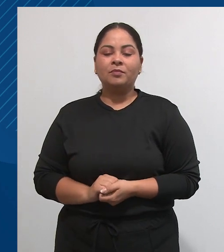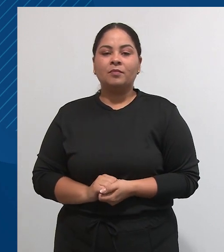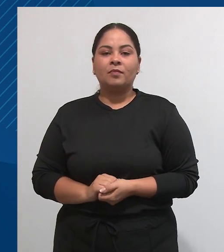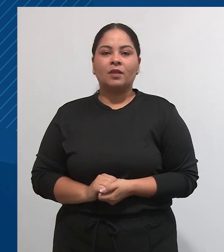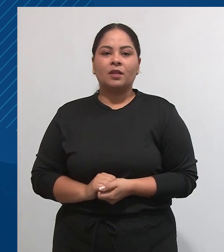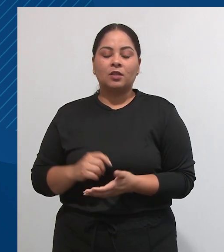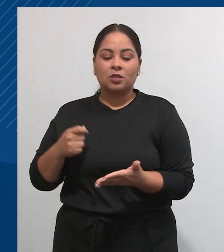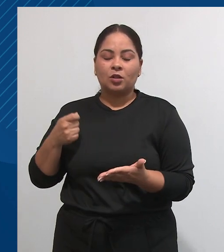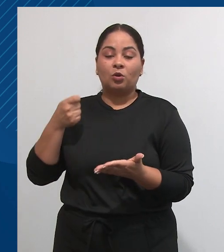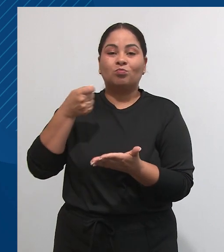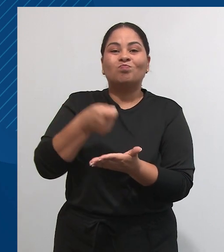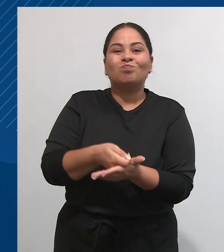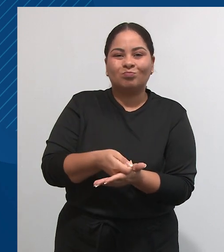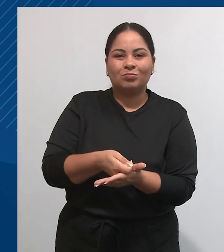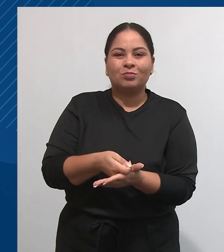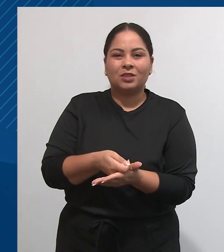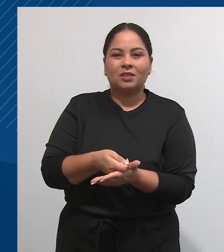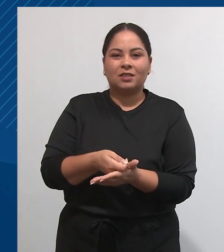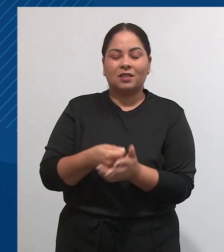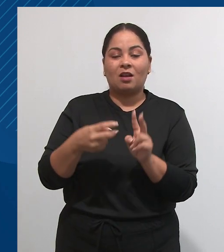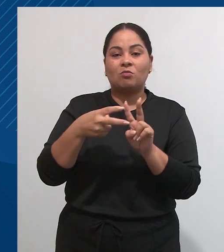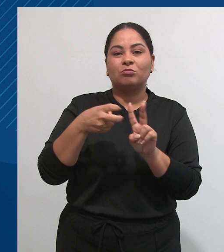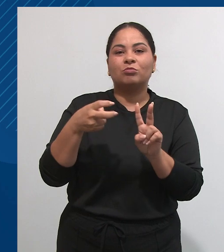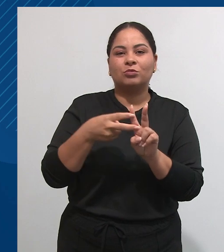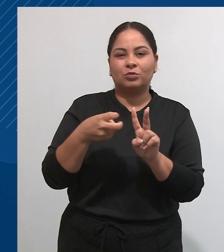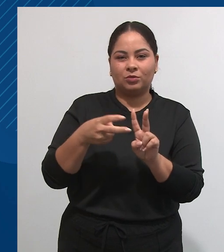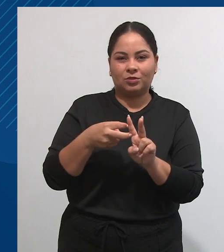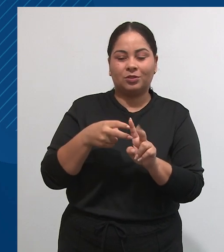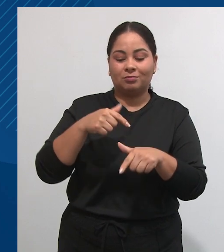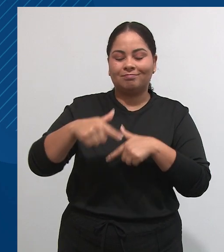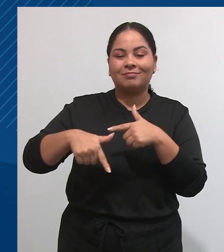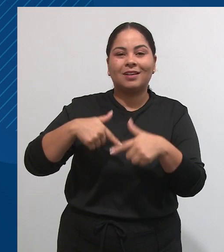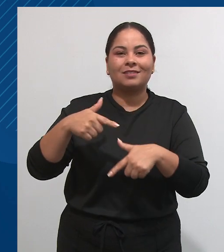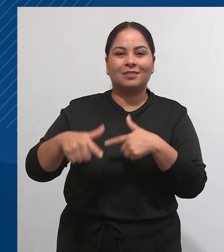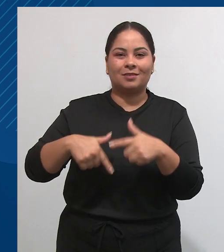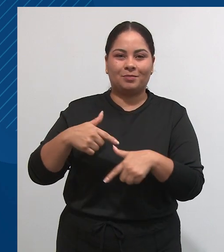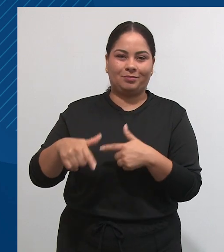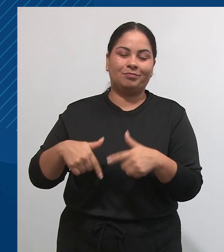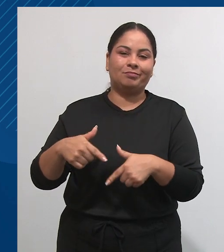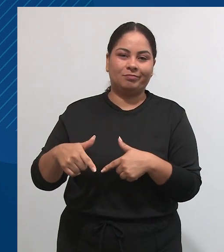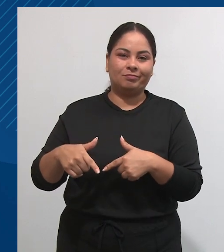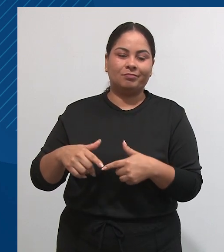serviços que são dados pelo SPI, e quem não